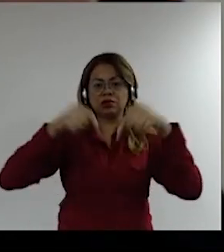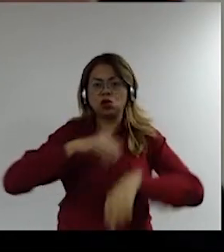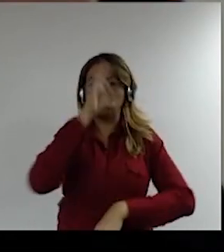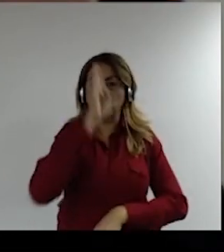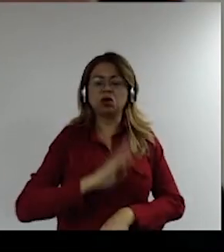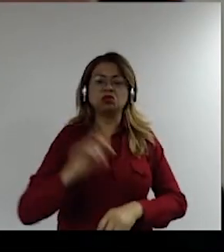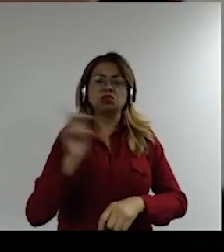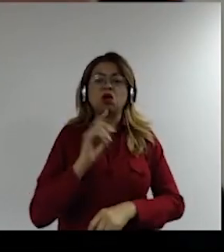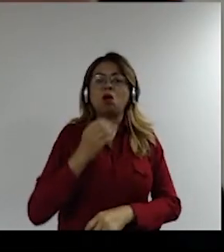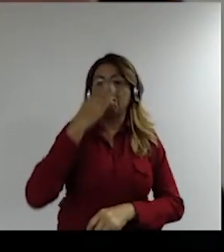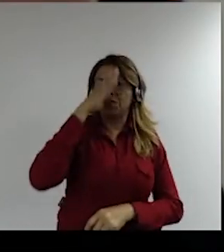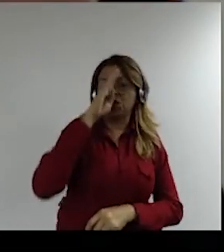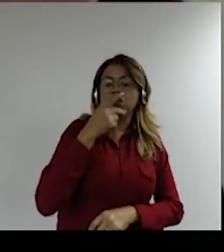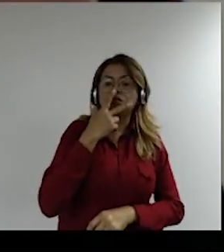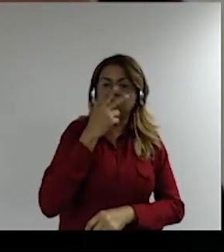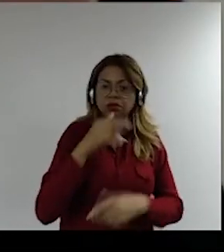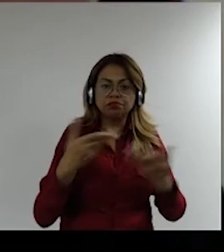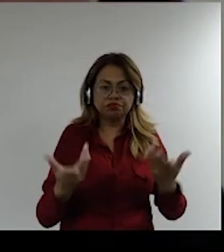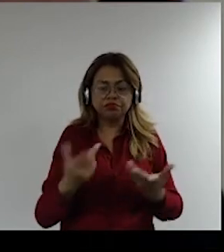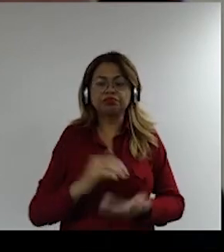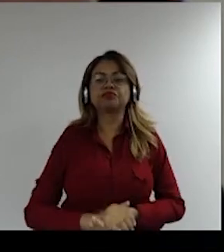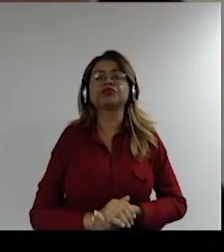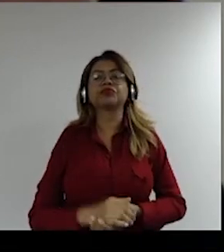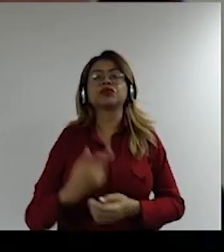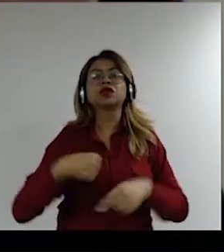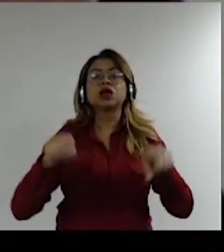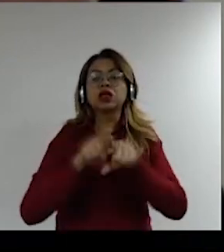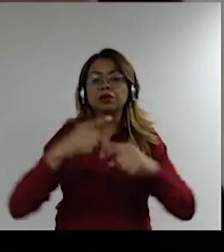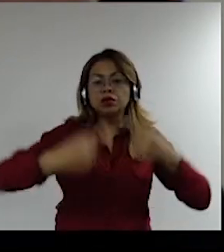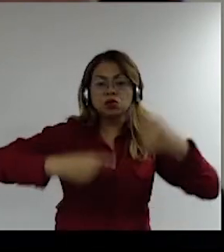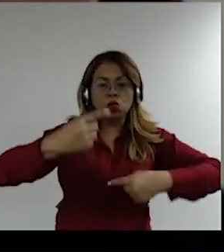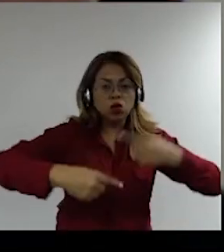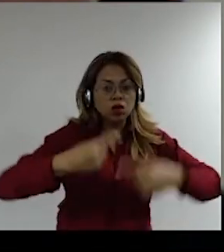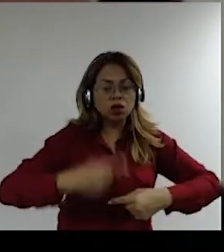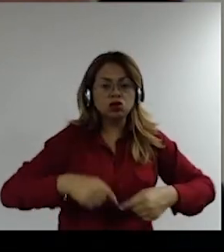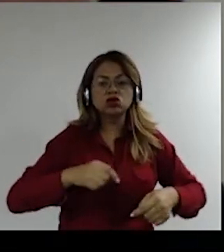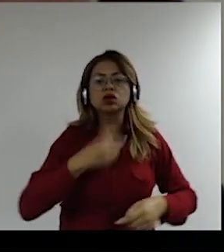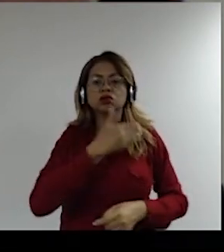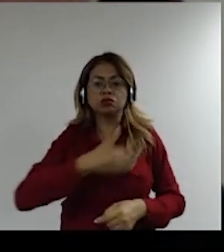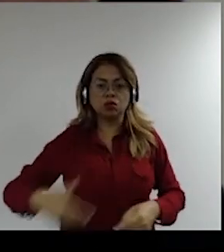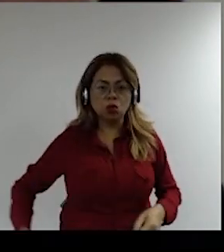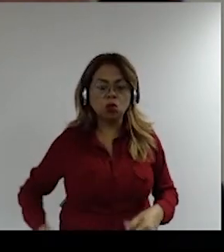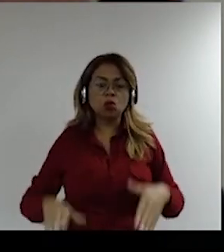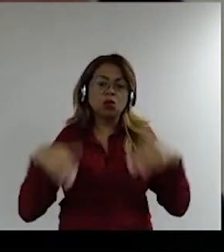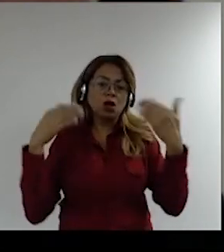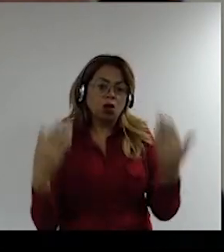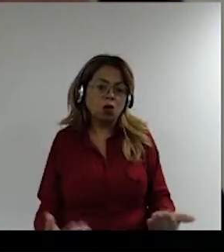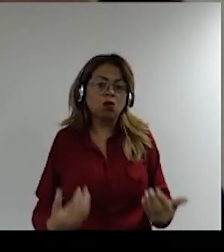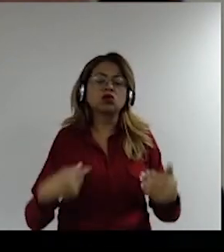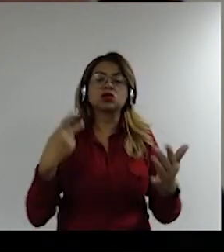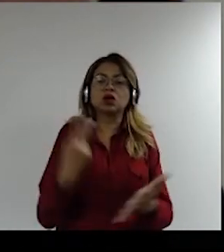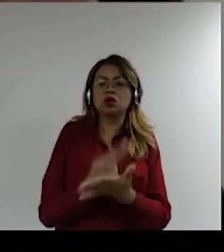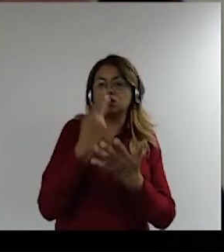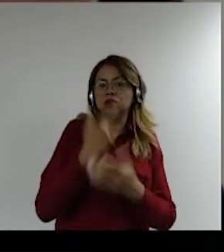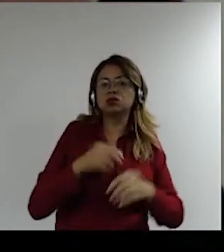para dizer que vem ao longo do tempo acontecendo no sistema governamental,